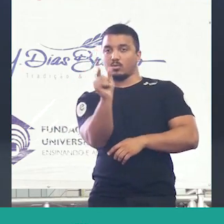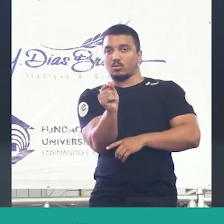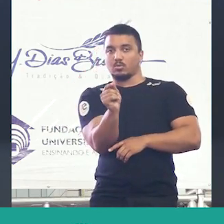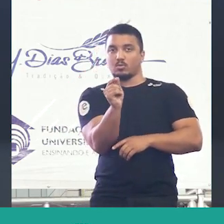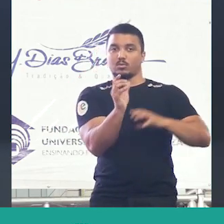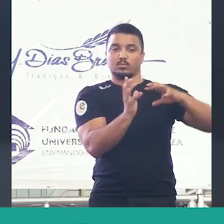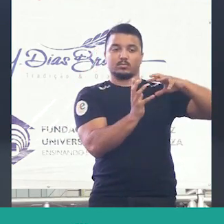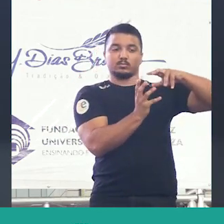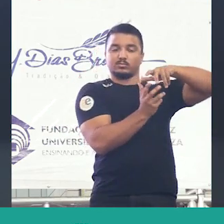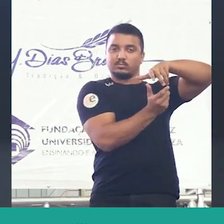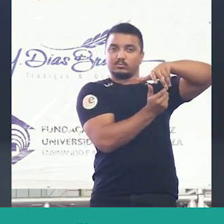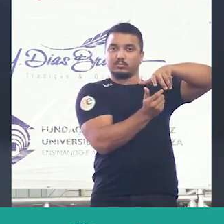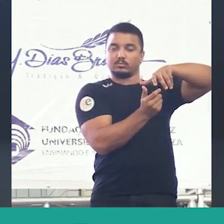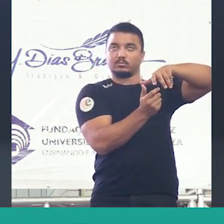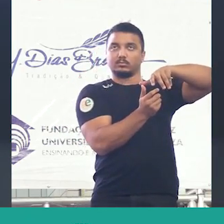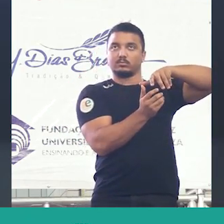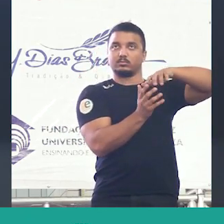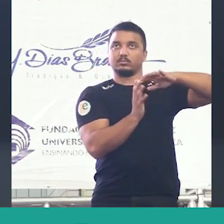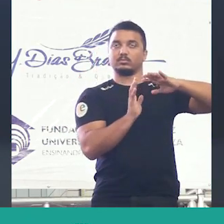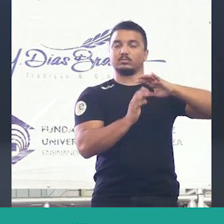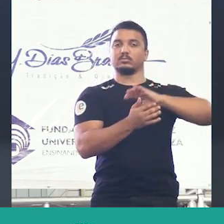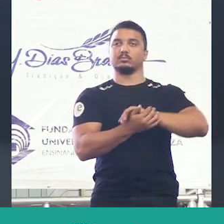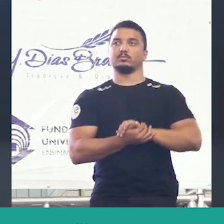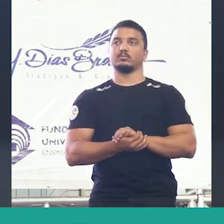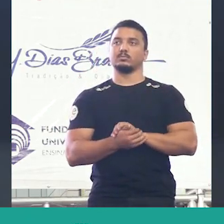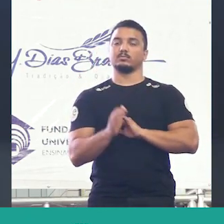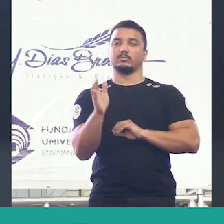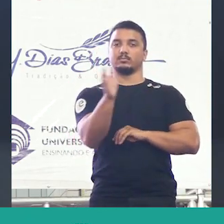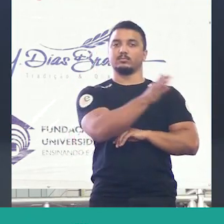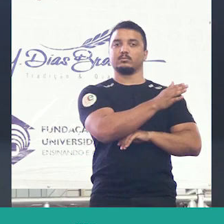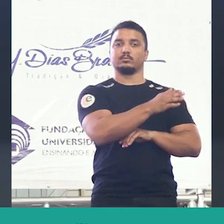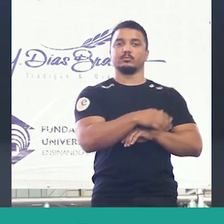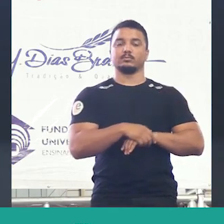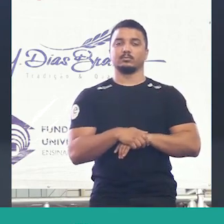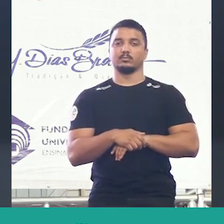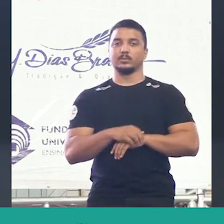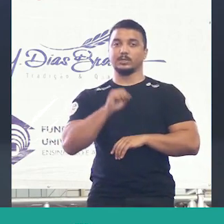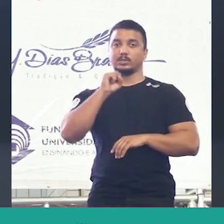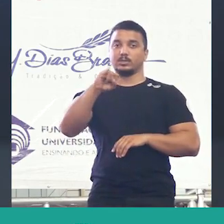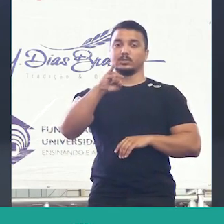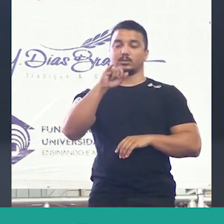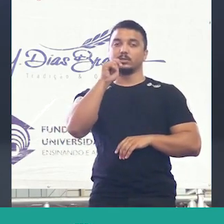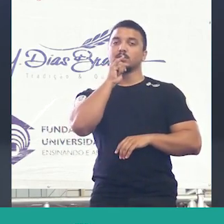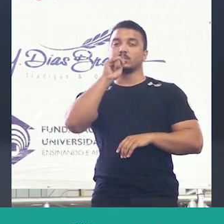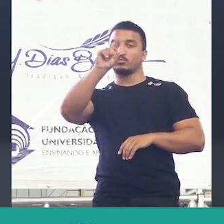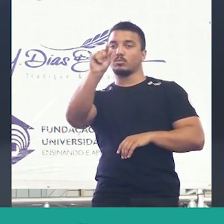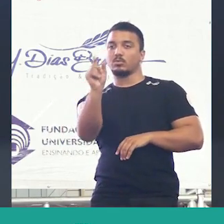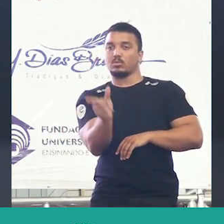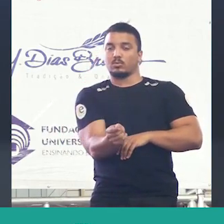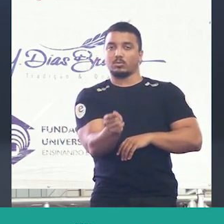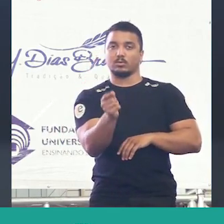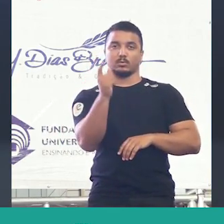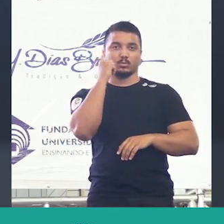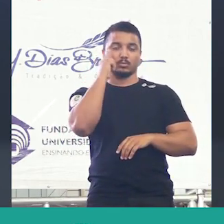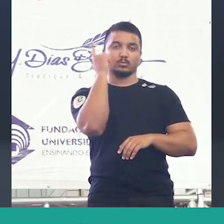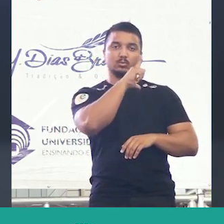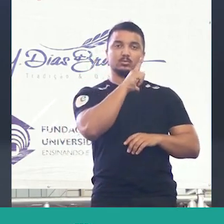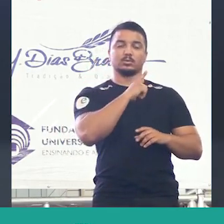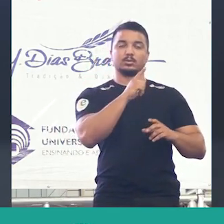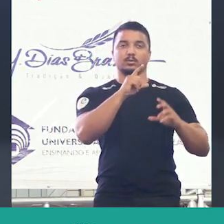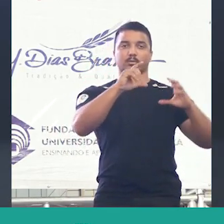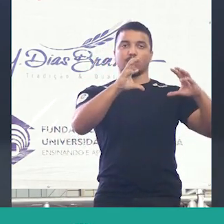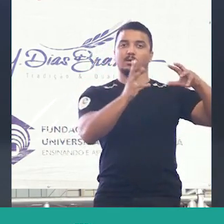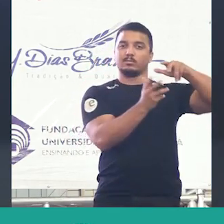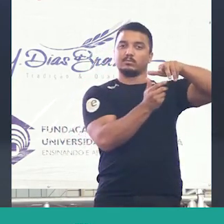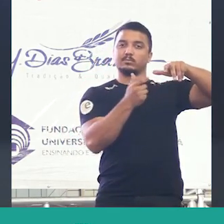Lua coincidisse com a eclipse, se o plano orbital da Lua coincidisse com o plano